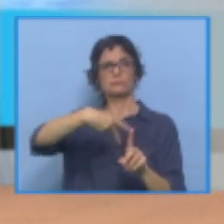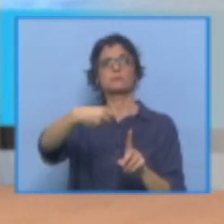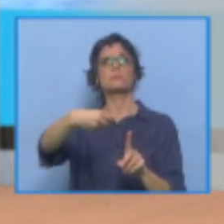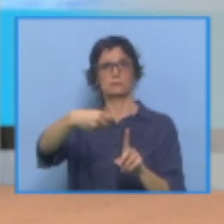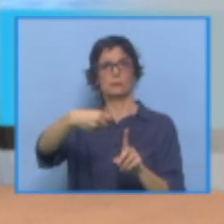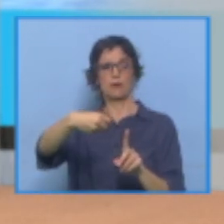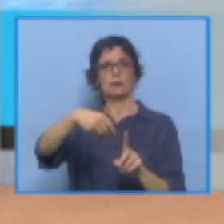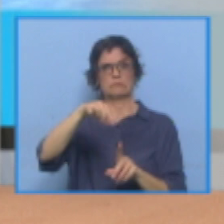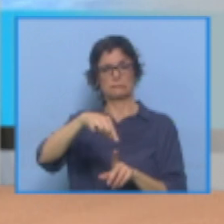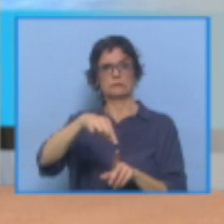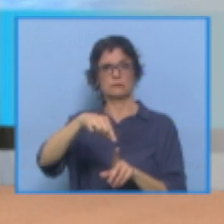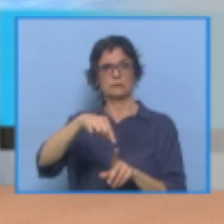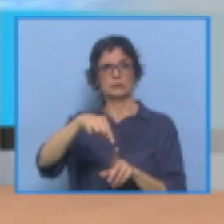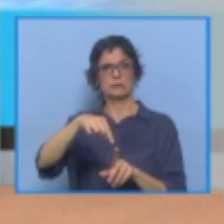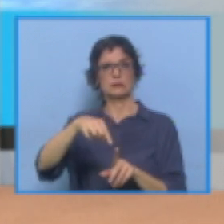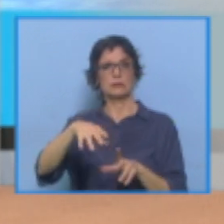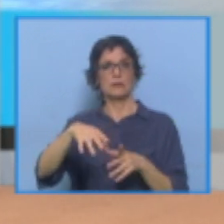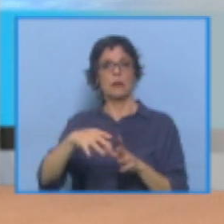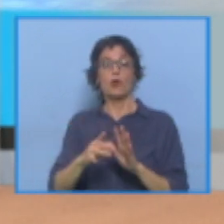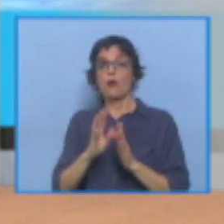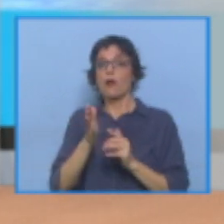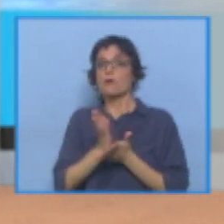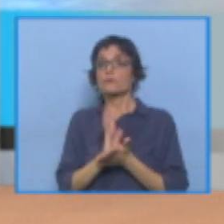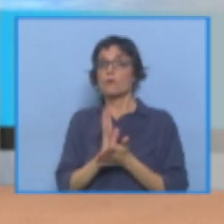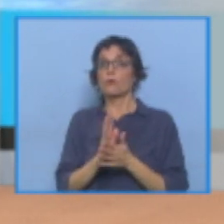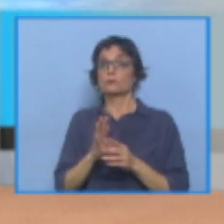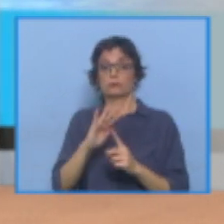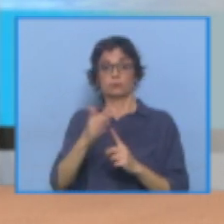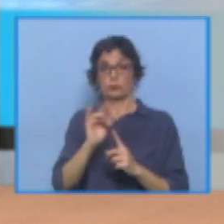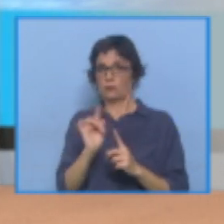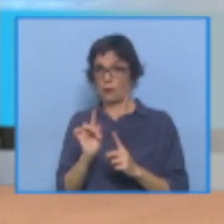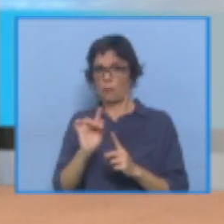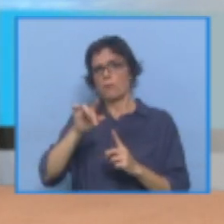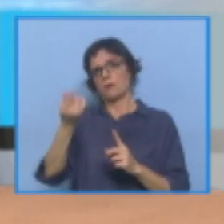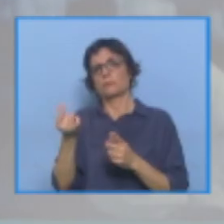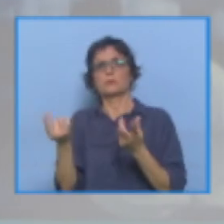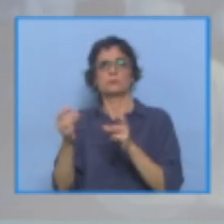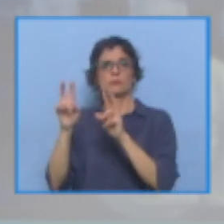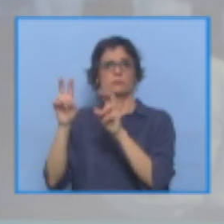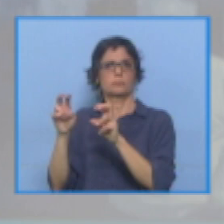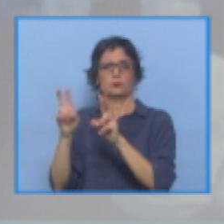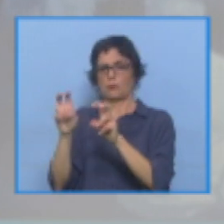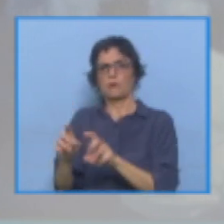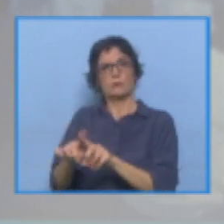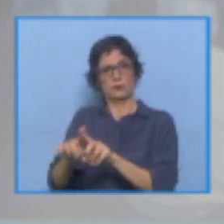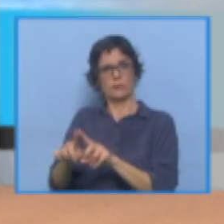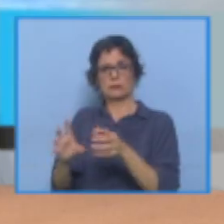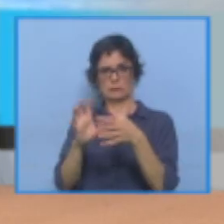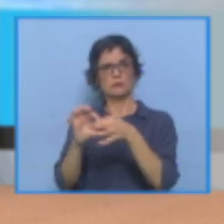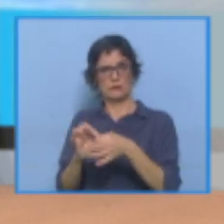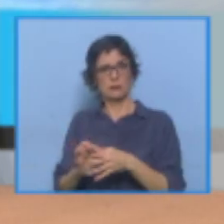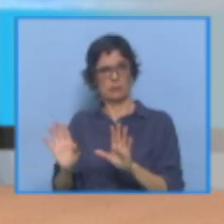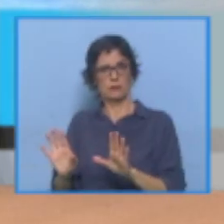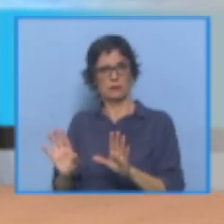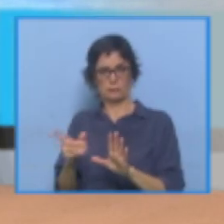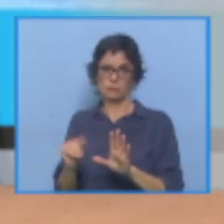dos problemas, e não falou só dos abusos sexuais, falou de temas como o trabalho escravo, as crianças soldados, é um conjunto de coisas a que o Papa